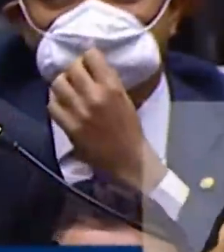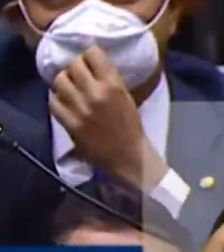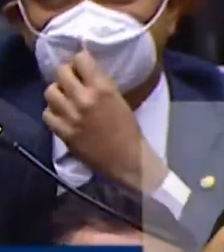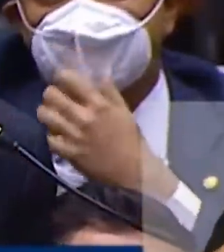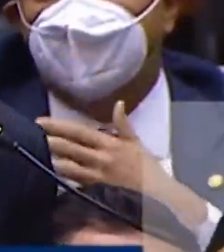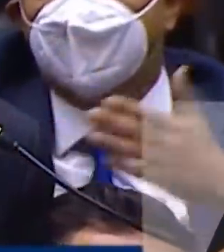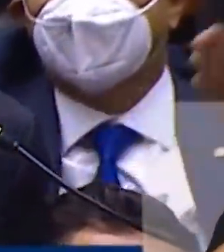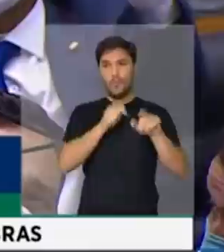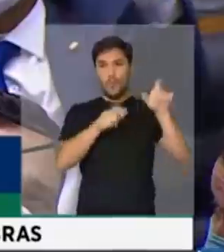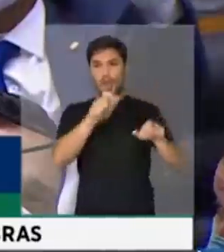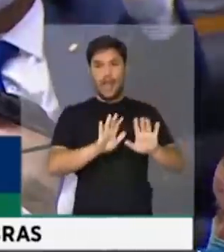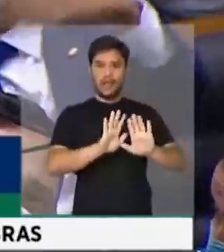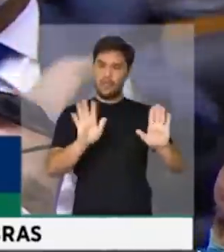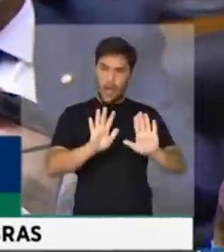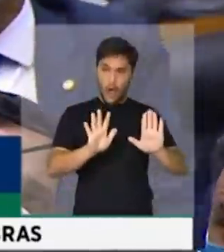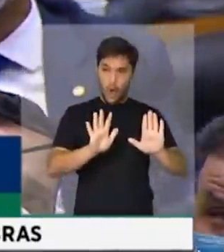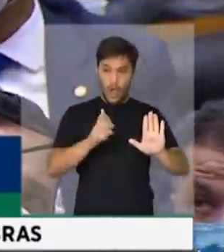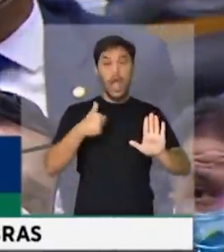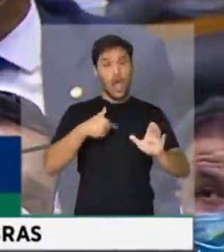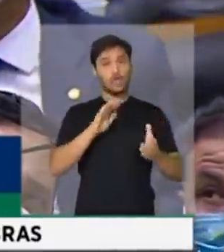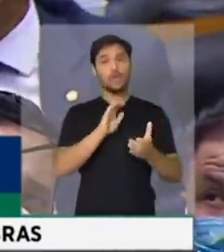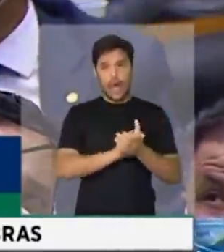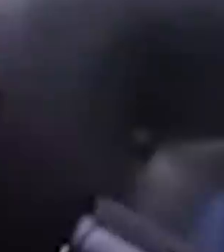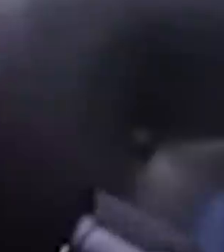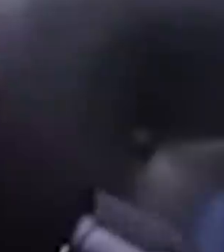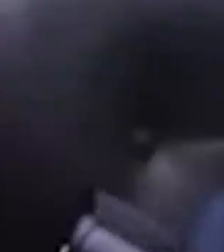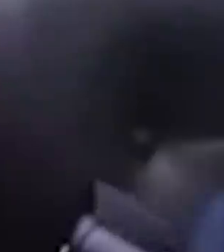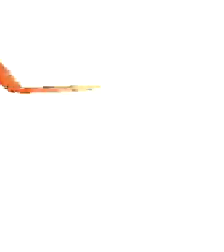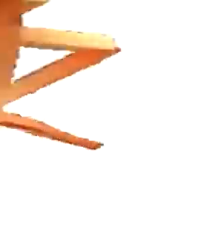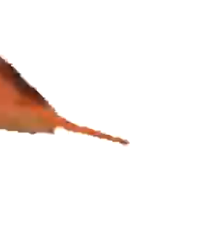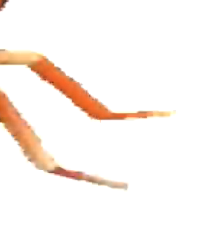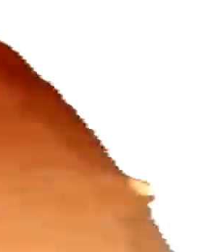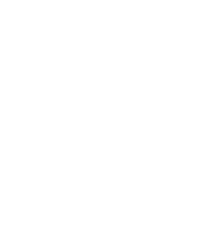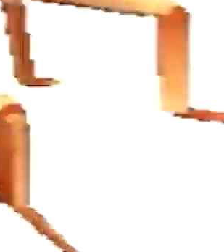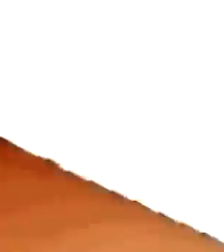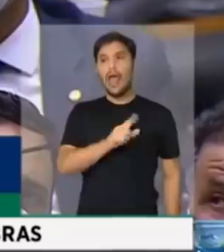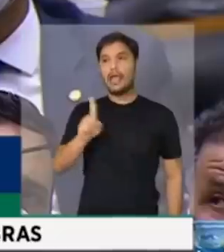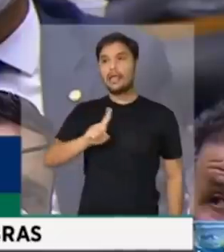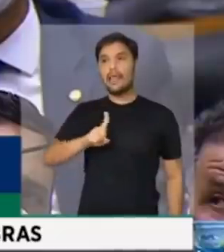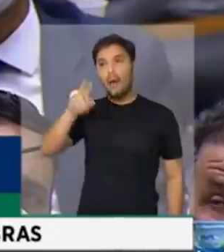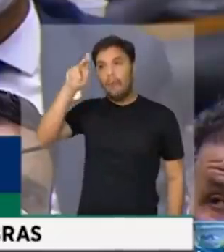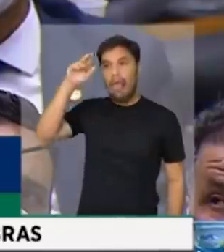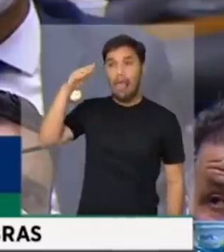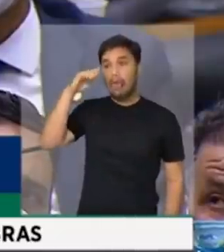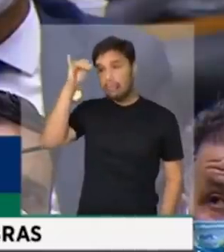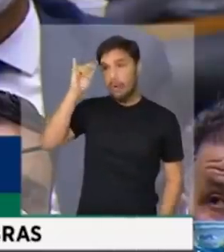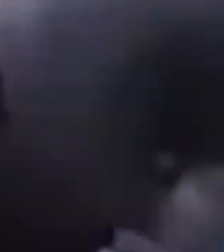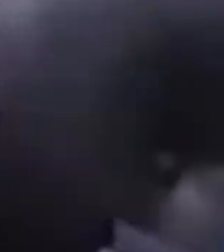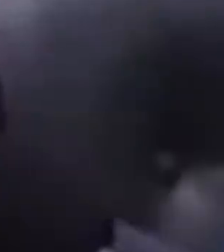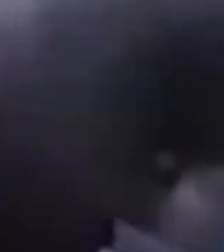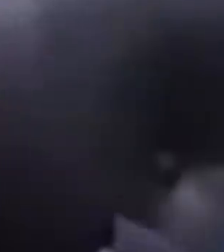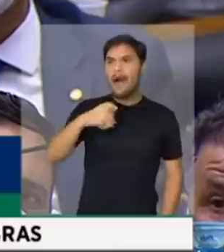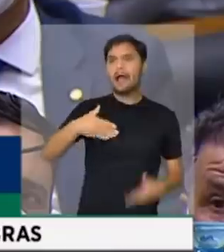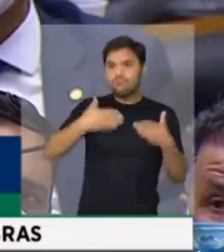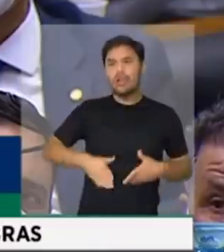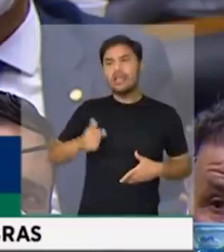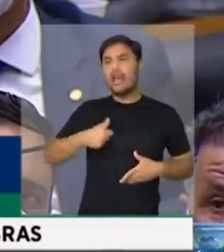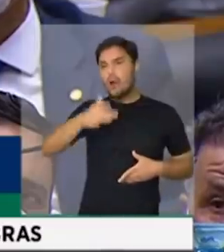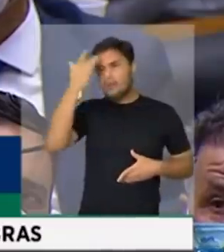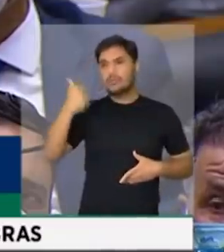contra as mulheres, já disse. Tô casado com uma mulher e uma mulher, e não uma barata. E sou filho de uma mãe, não de uma mulher.